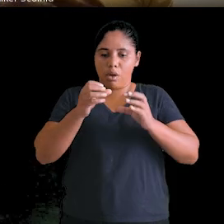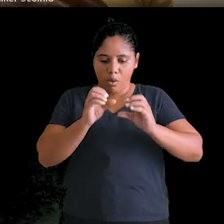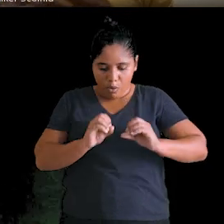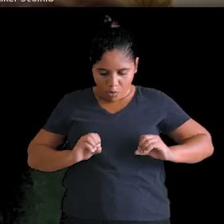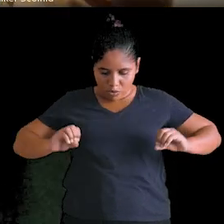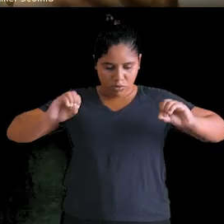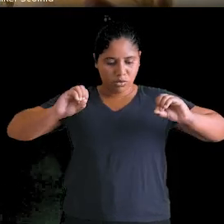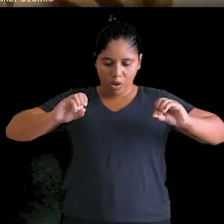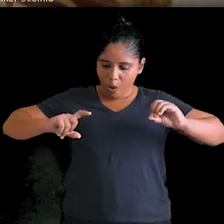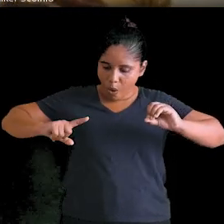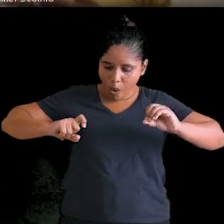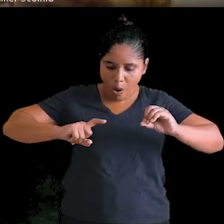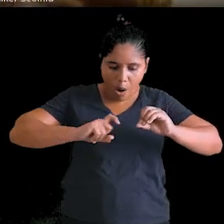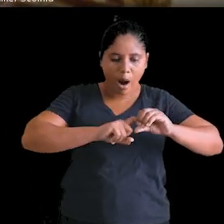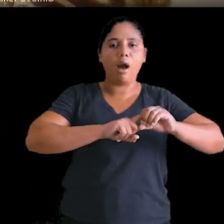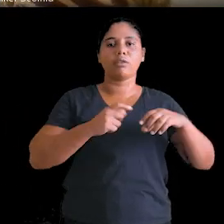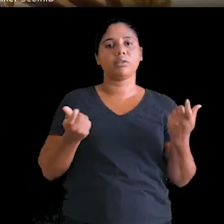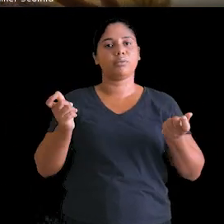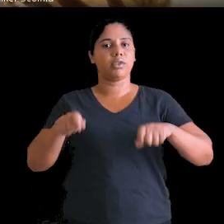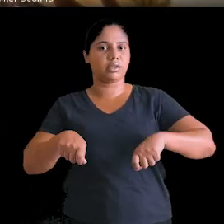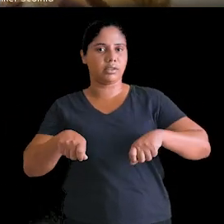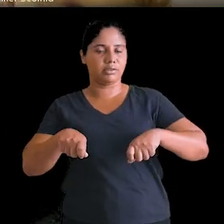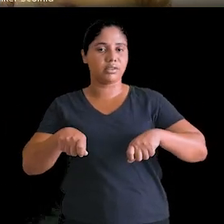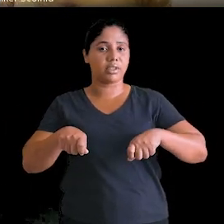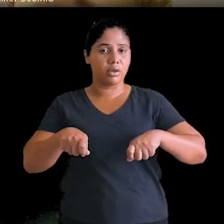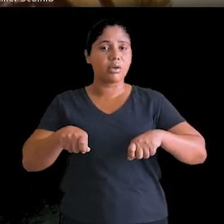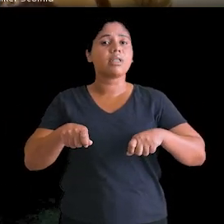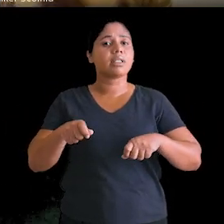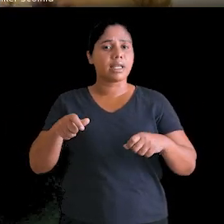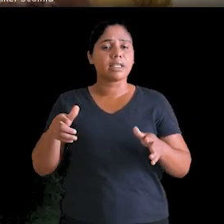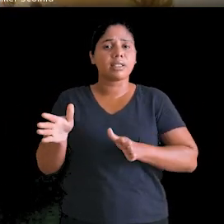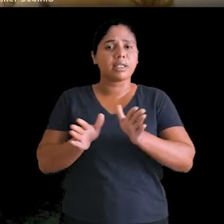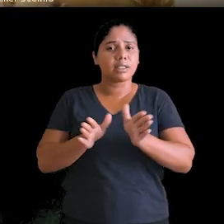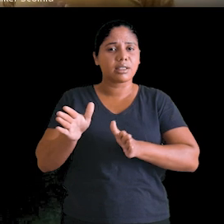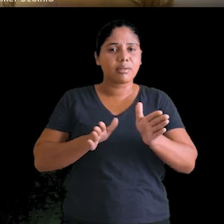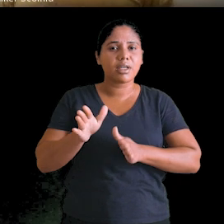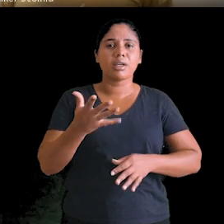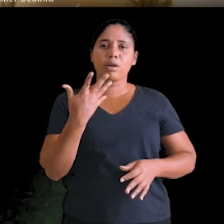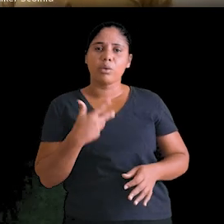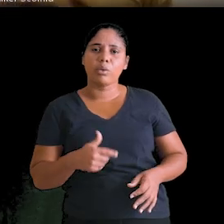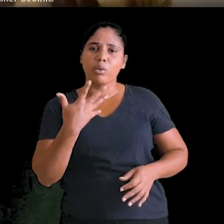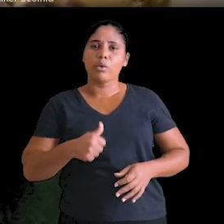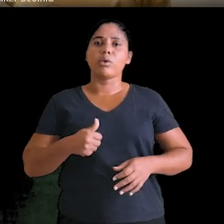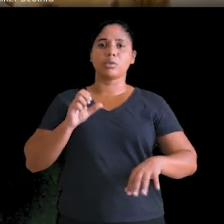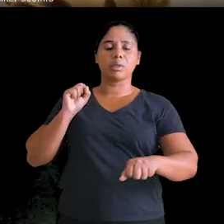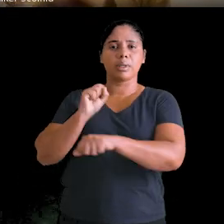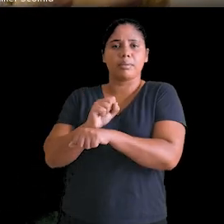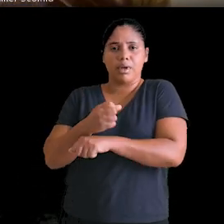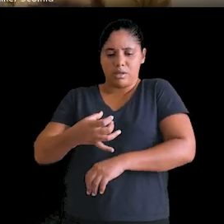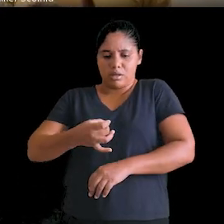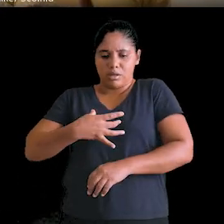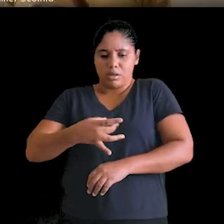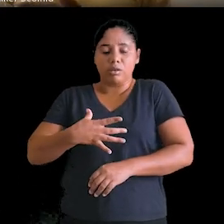entanto, o tempo necessário para que esses ciclos ovulatórios voltem a ocorrer após a interrupção da hormonização pode variar, tá?